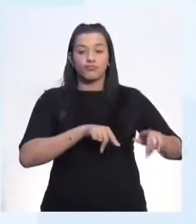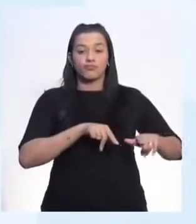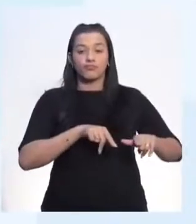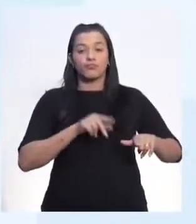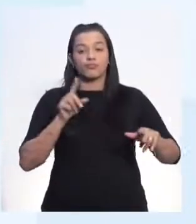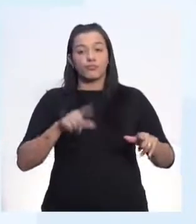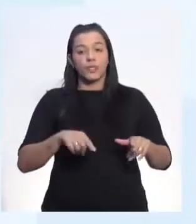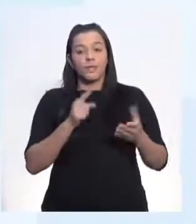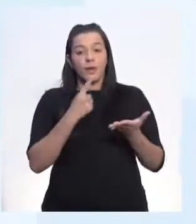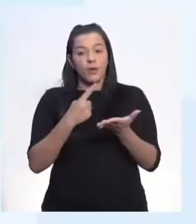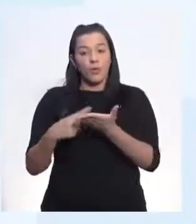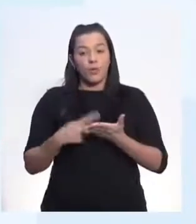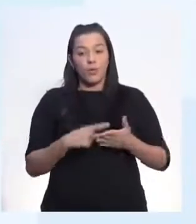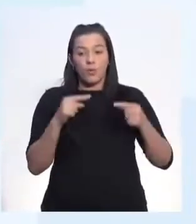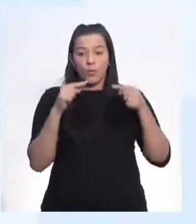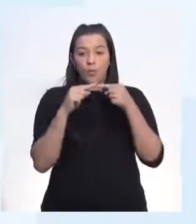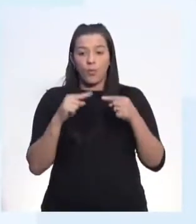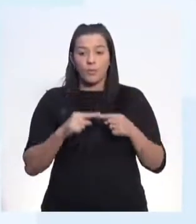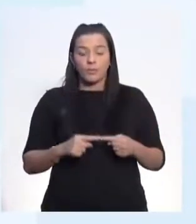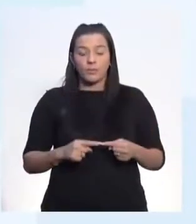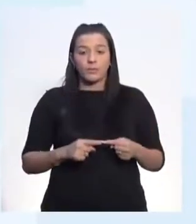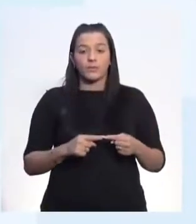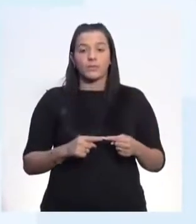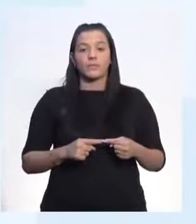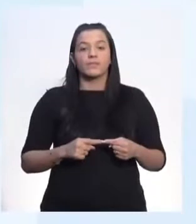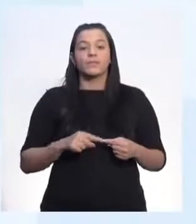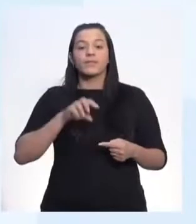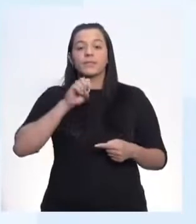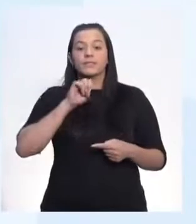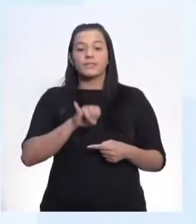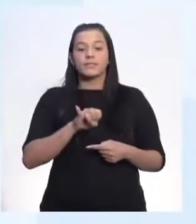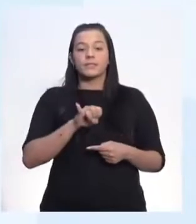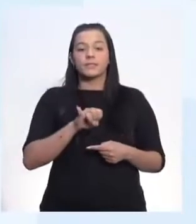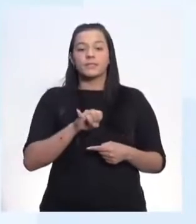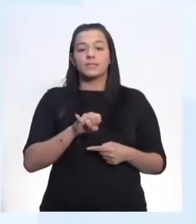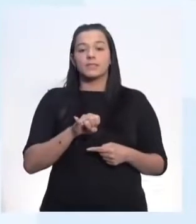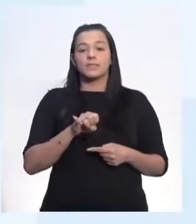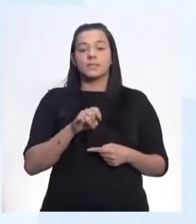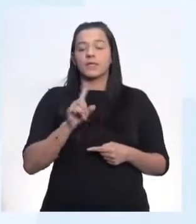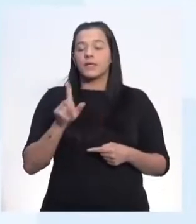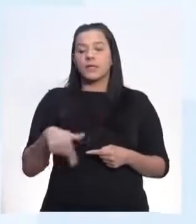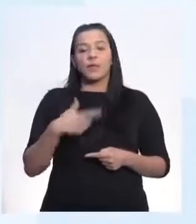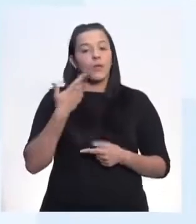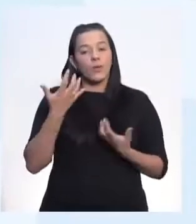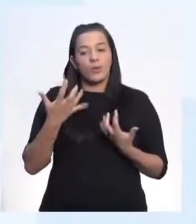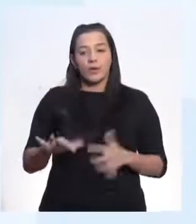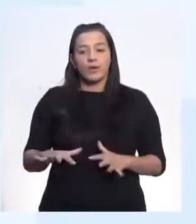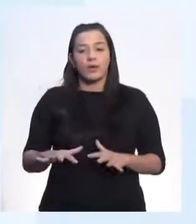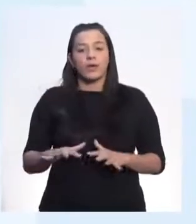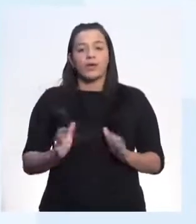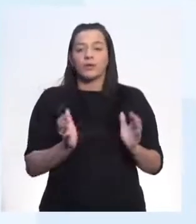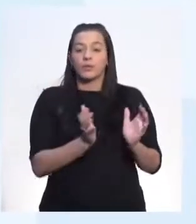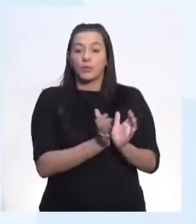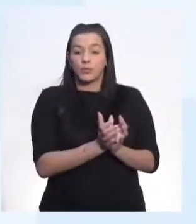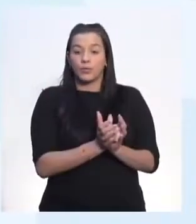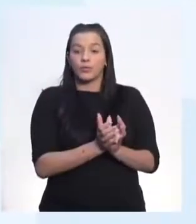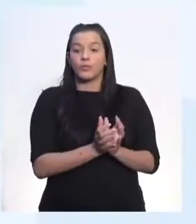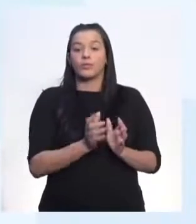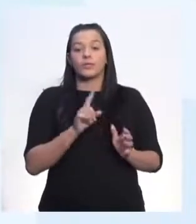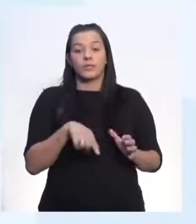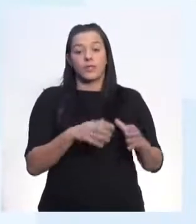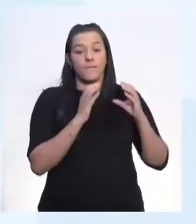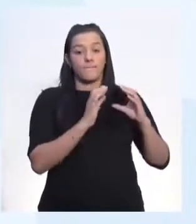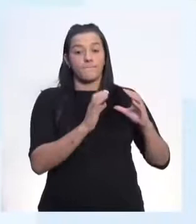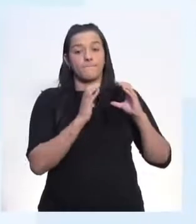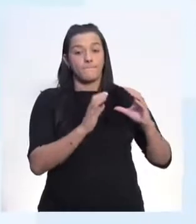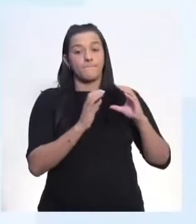ser formados estes grupos, se não são desejáveis grupos que contenham bolas